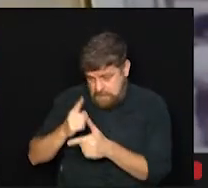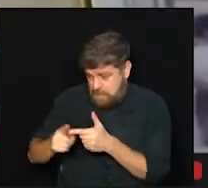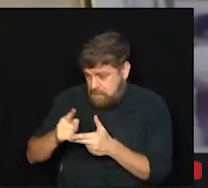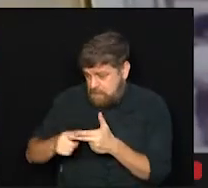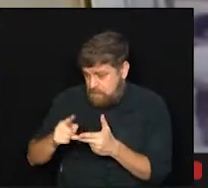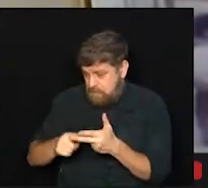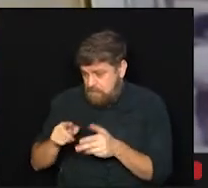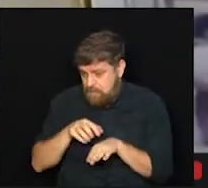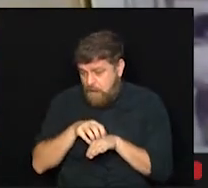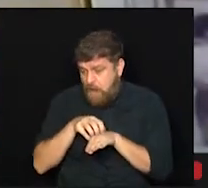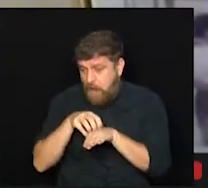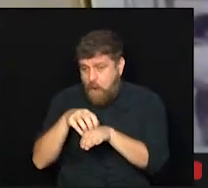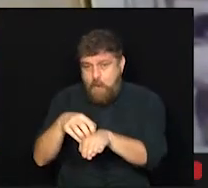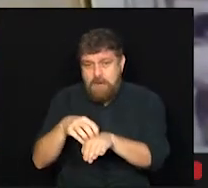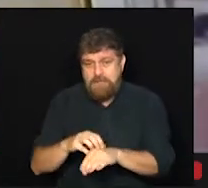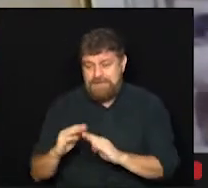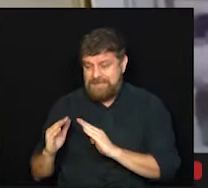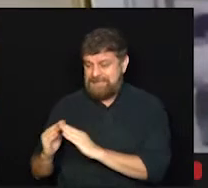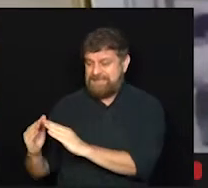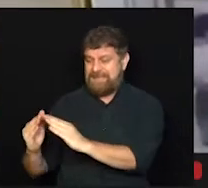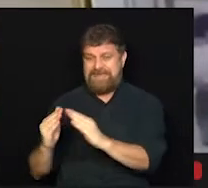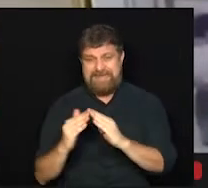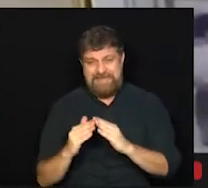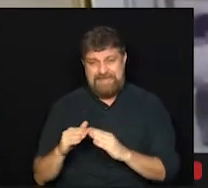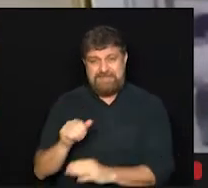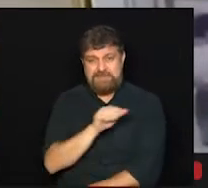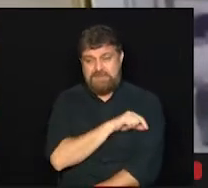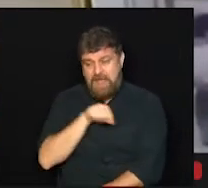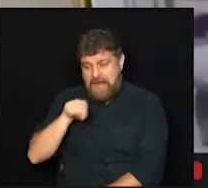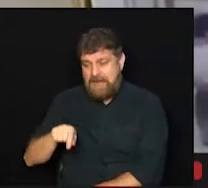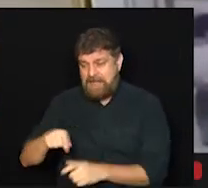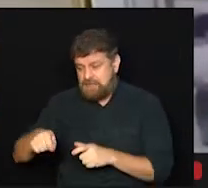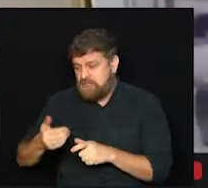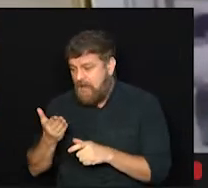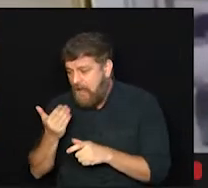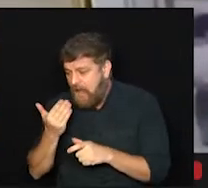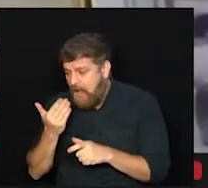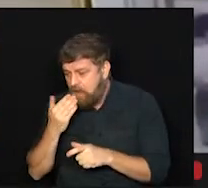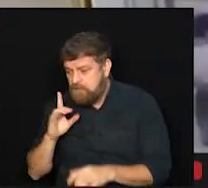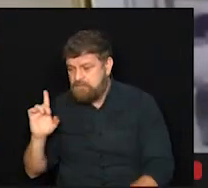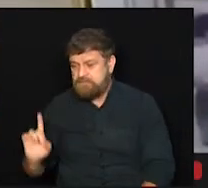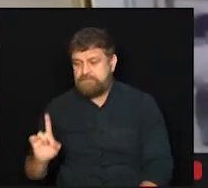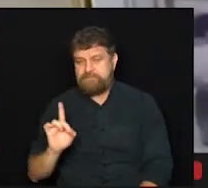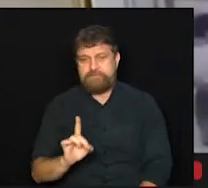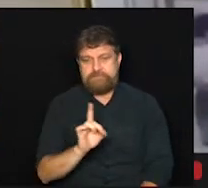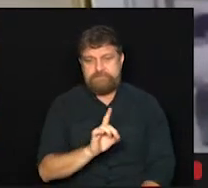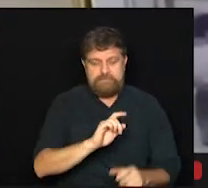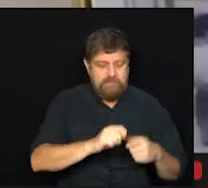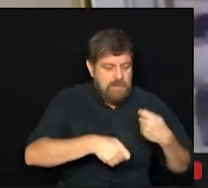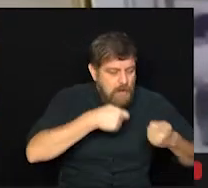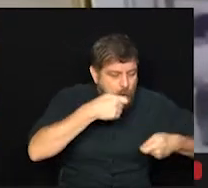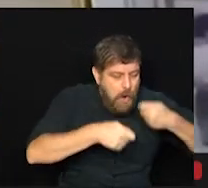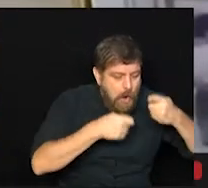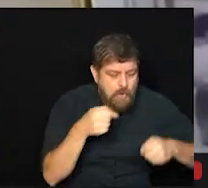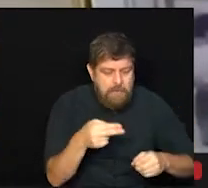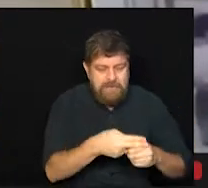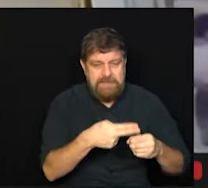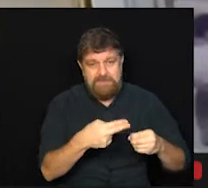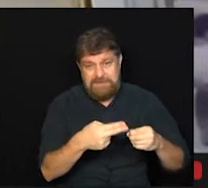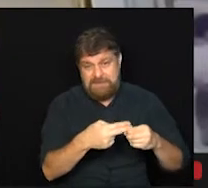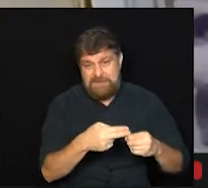Inclusive, na nossa moradia estudantil, que a gente oferece refeição, o aluno tinha que buscar a refeição, que tem